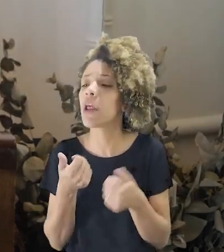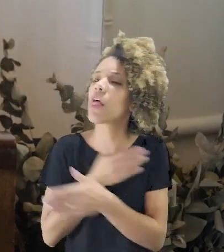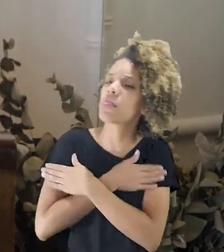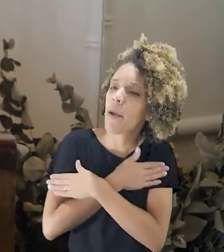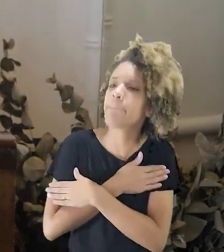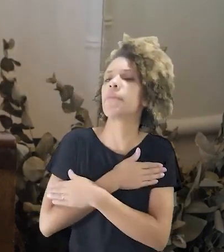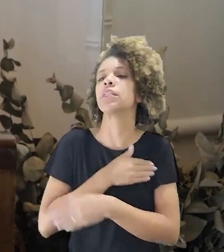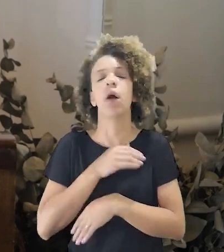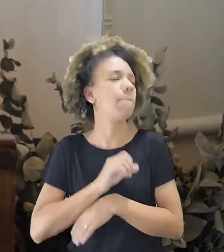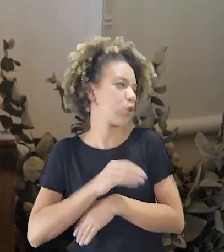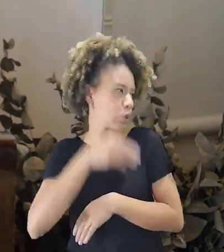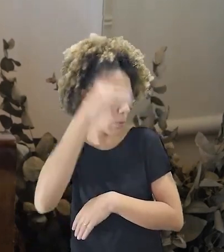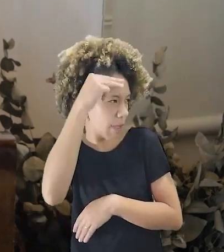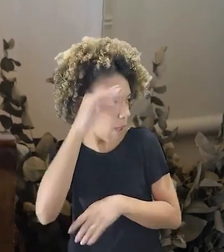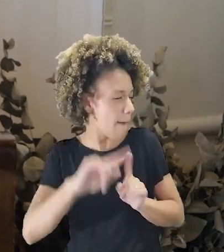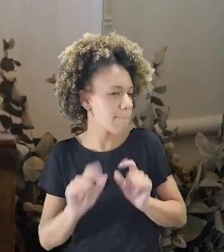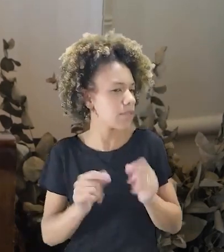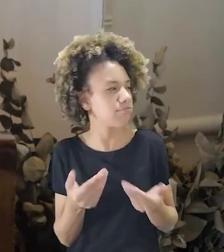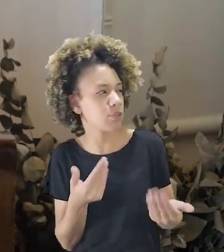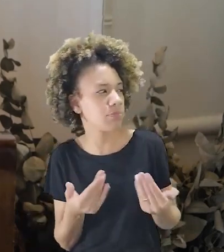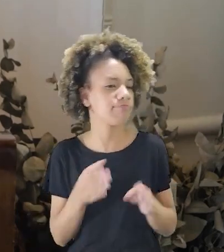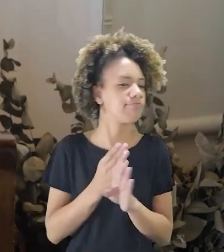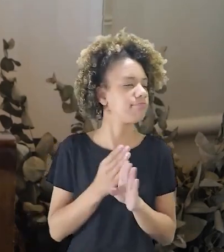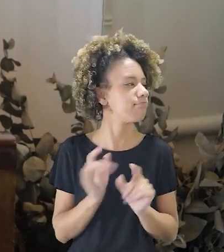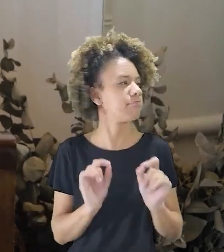abraço pro sobrinho e tal, mas não mexe na minha área que eu não mexo na tua.